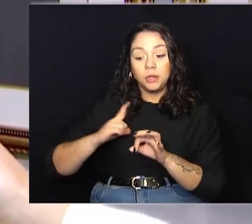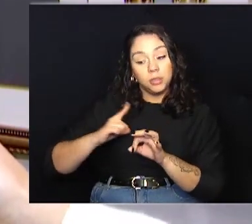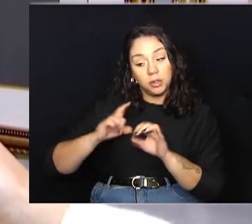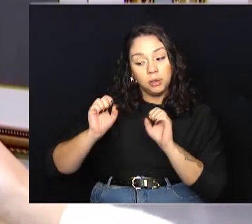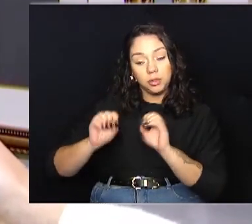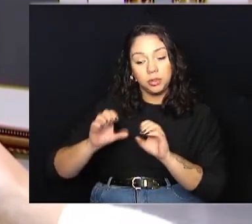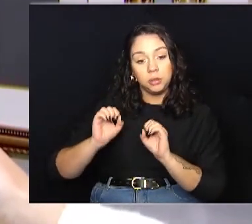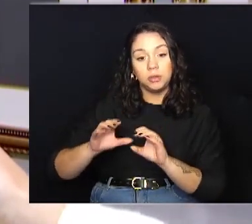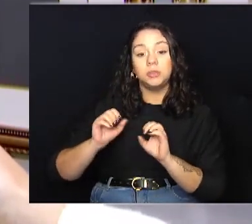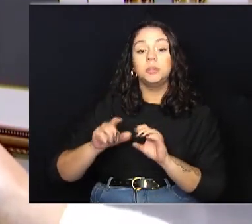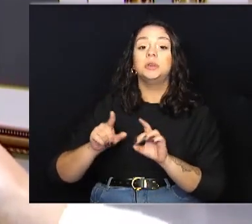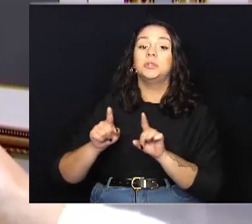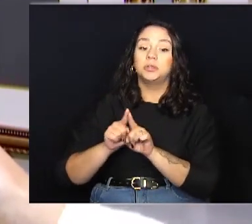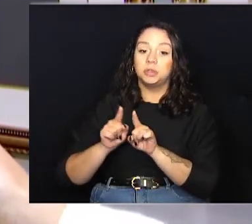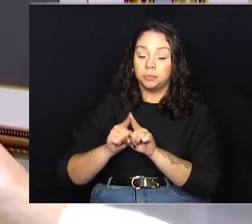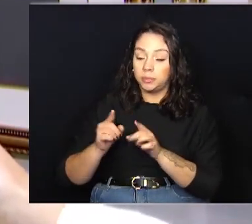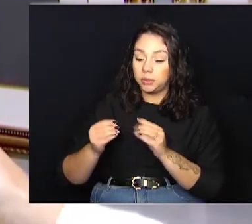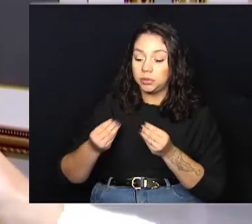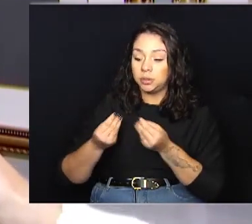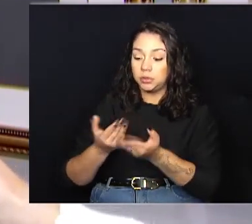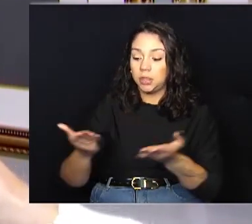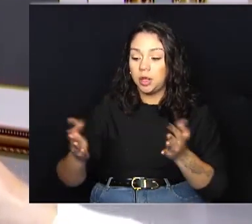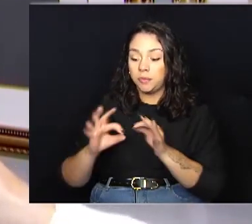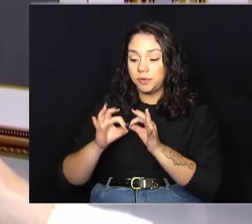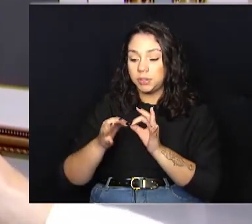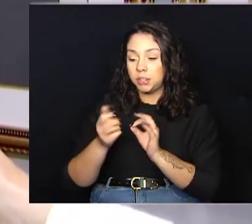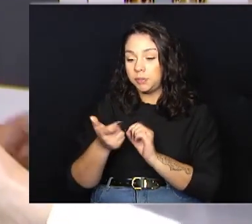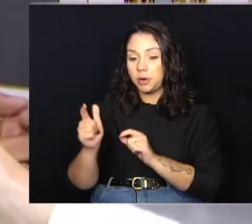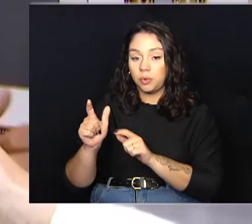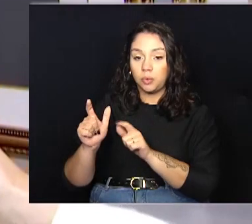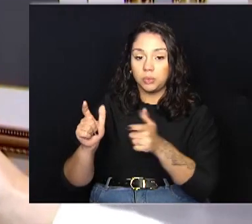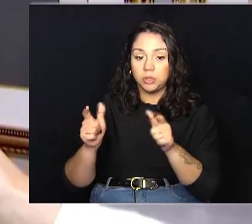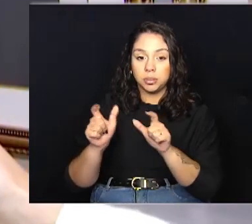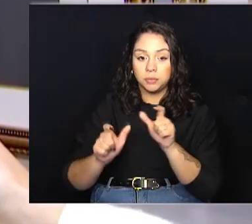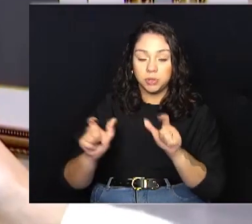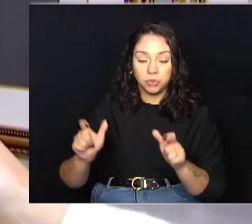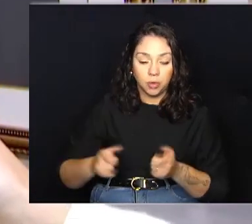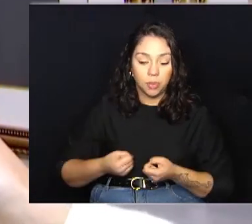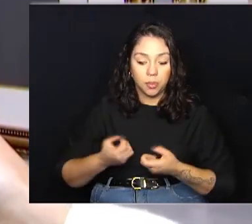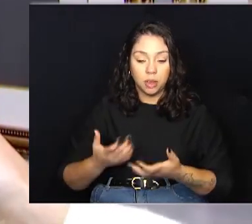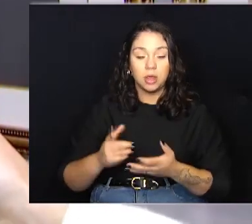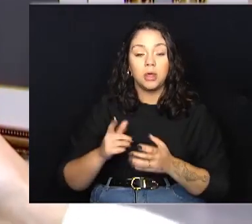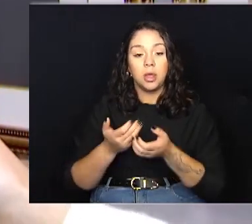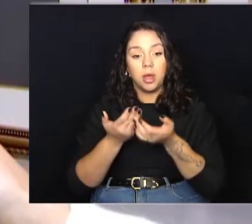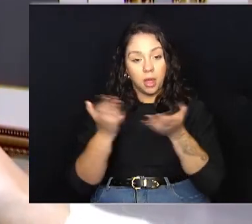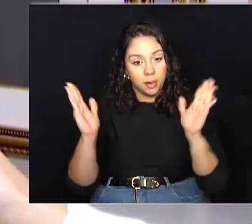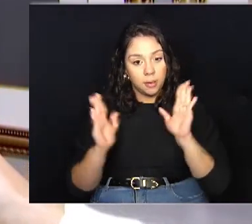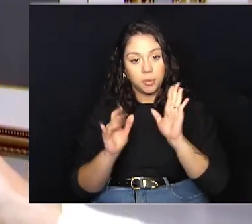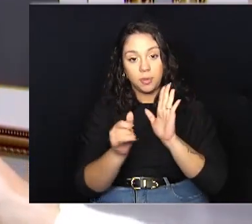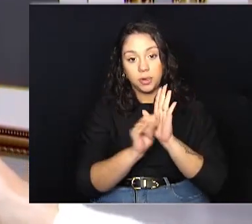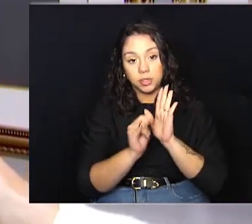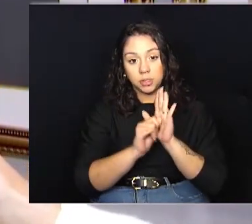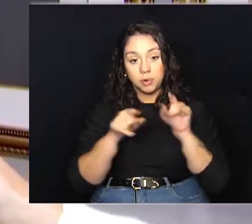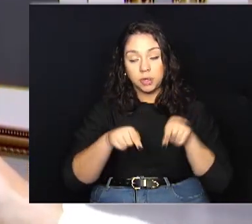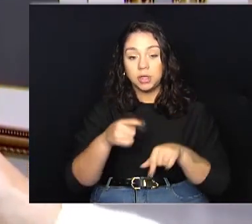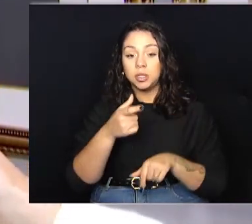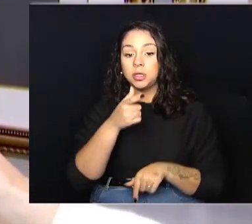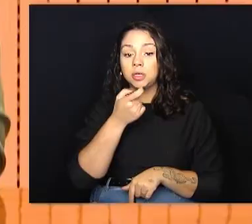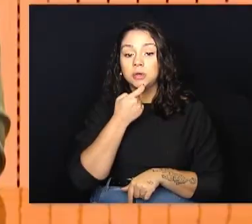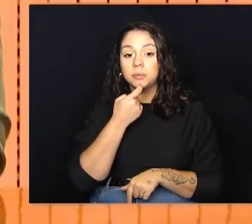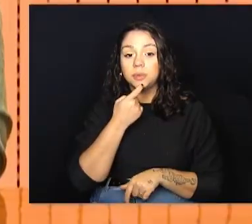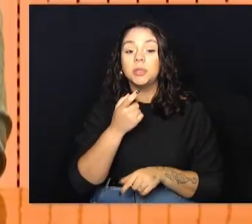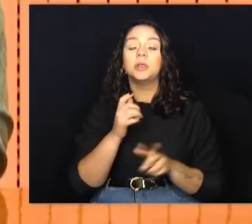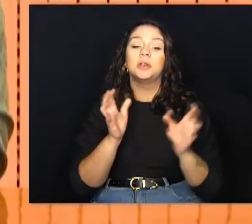né dar essas oficinas para outras pessoas e nós abrimos o edital aqui em Campinas e a comissão está